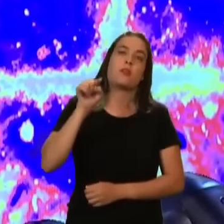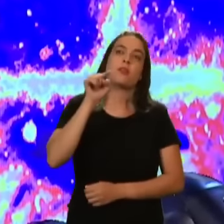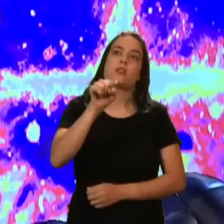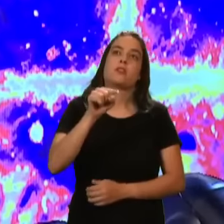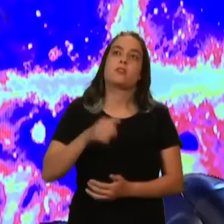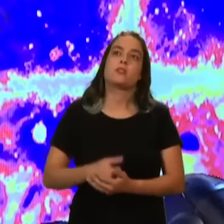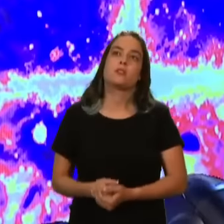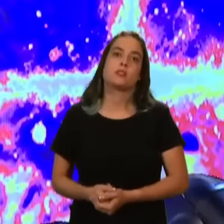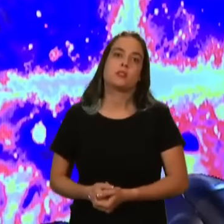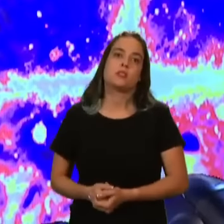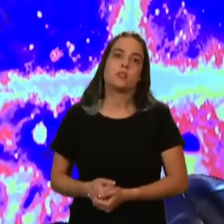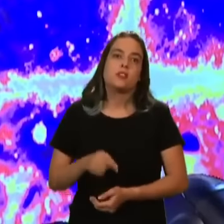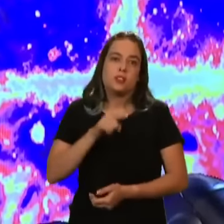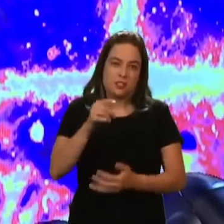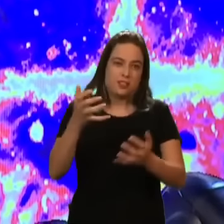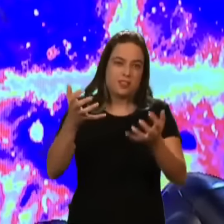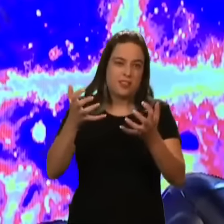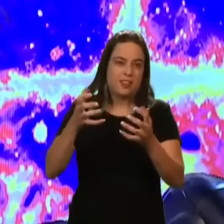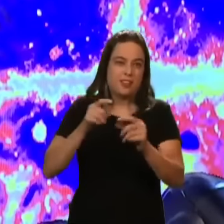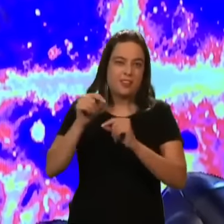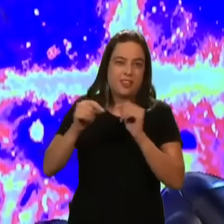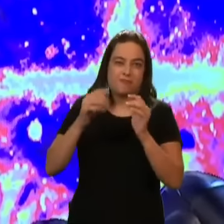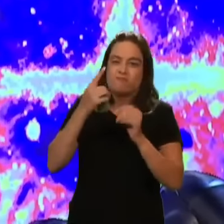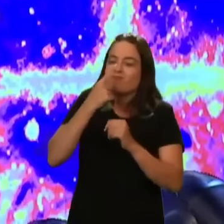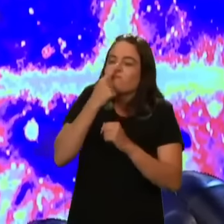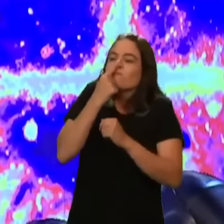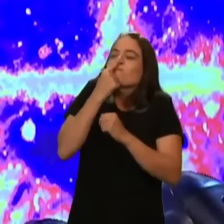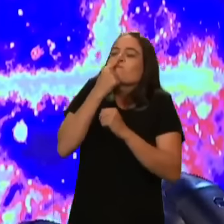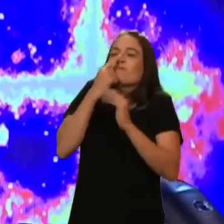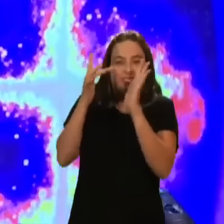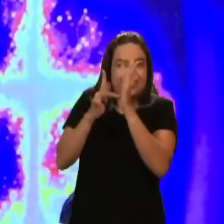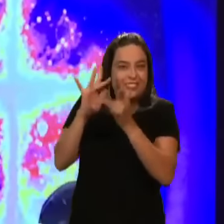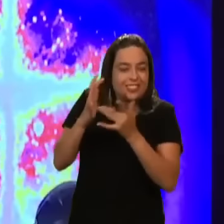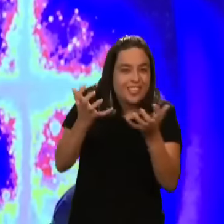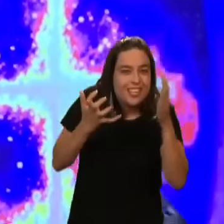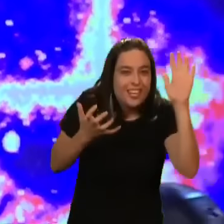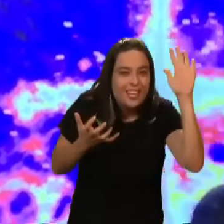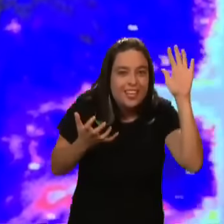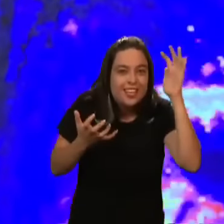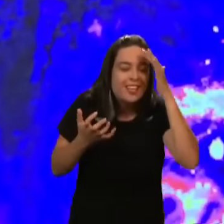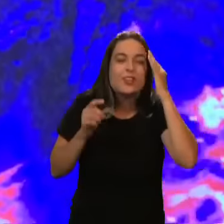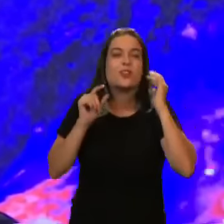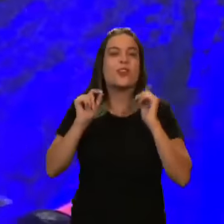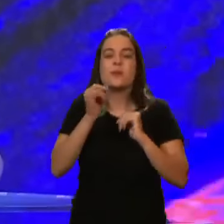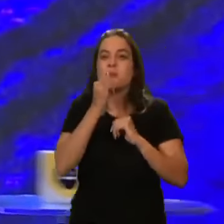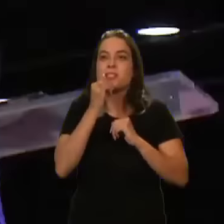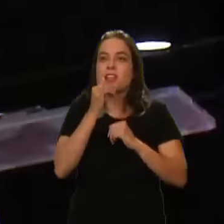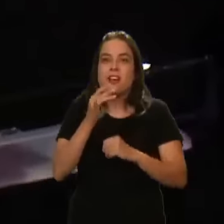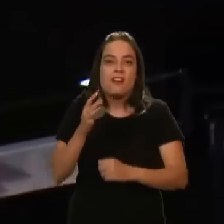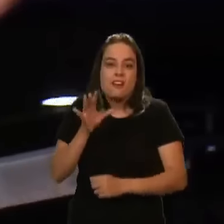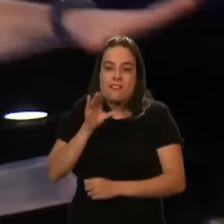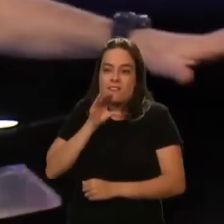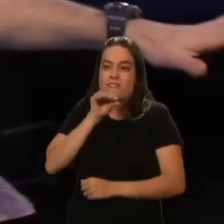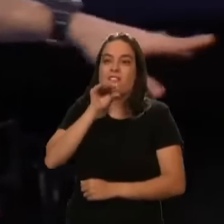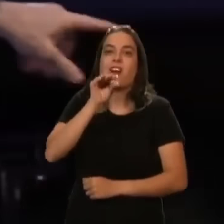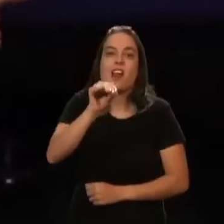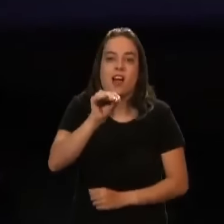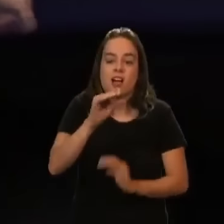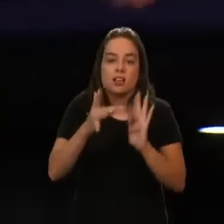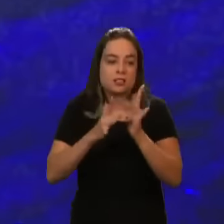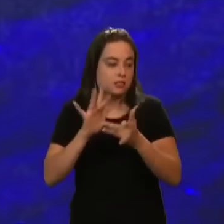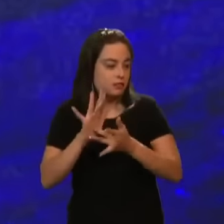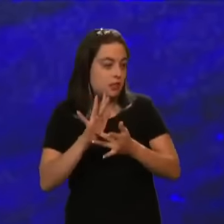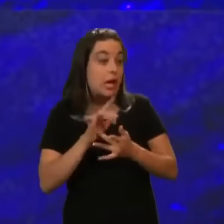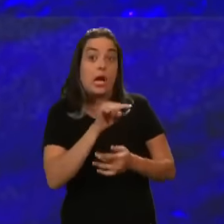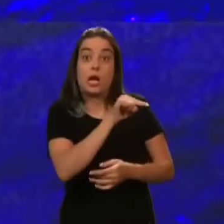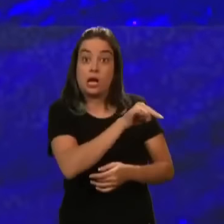Ah, não. Quem queria ter moral com Jesus aqui, gente? Quem queria ter moral de você falar uma coisa e Jesus parar e falar assim: